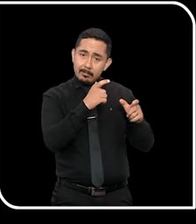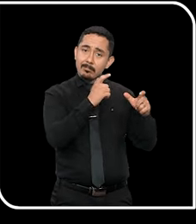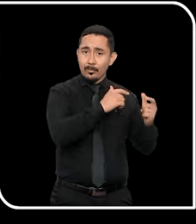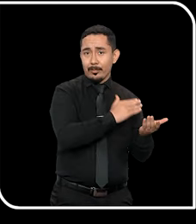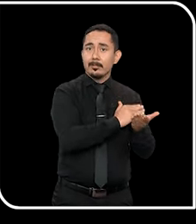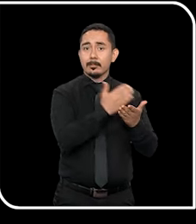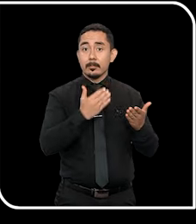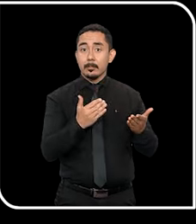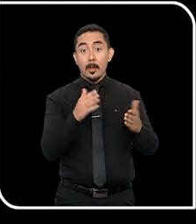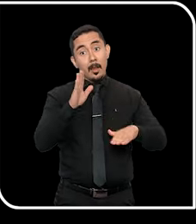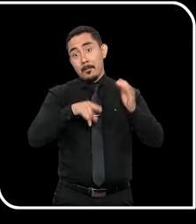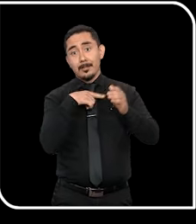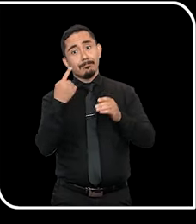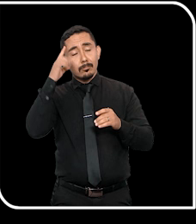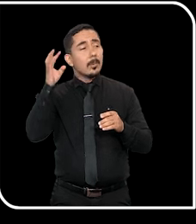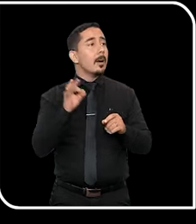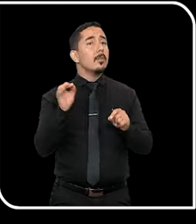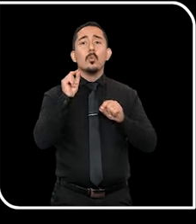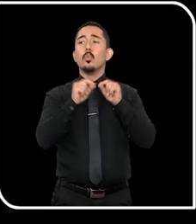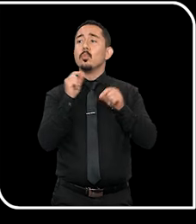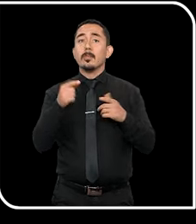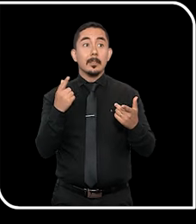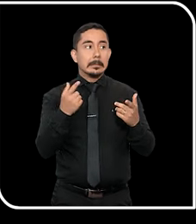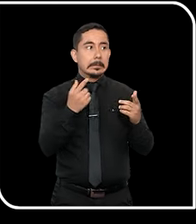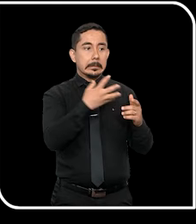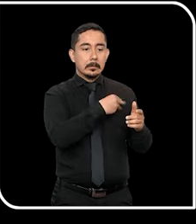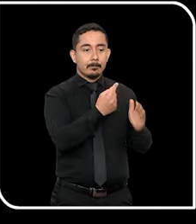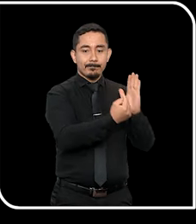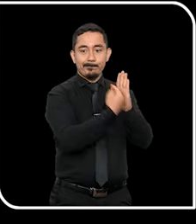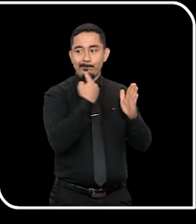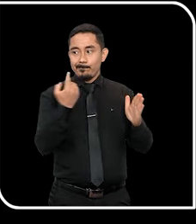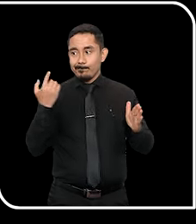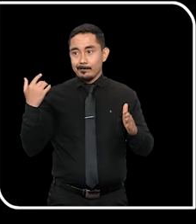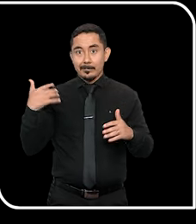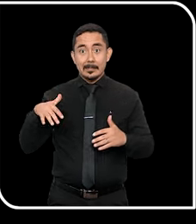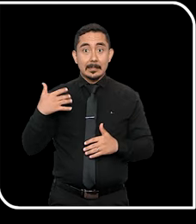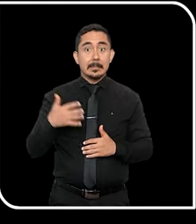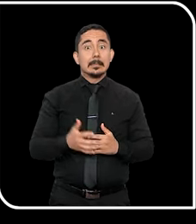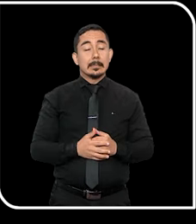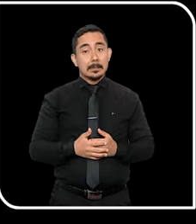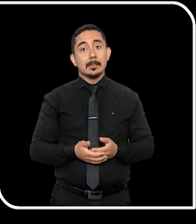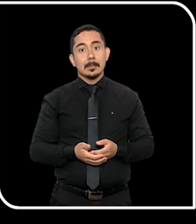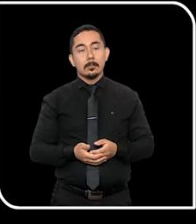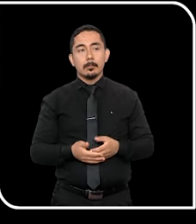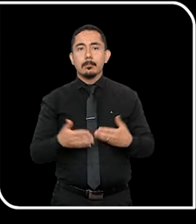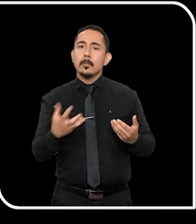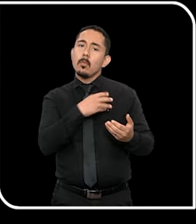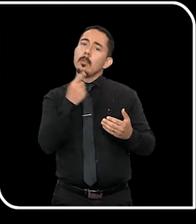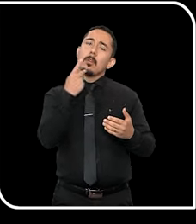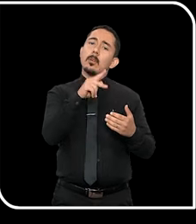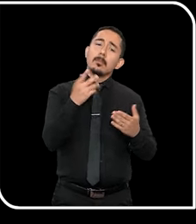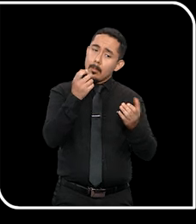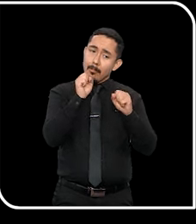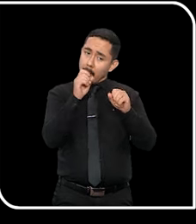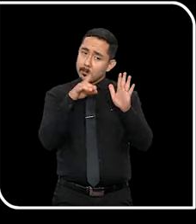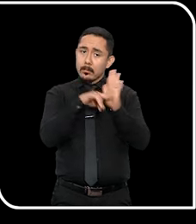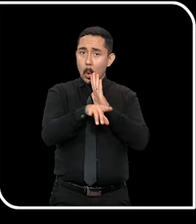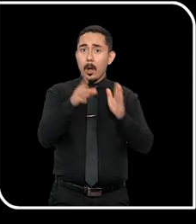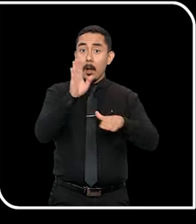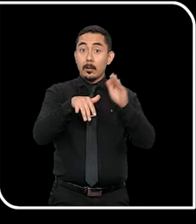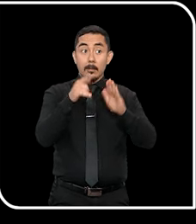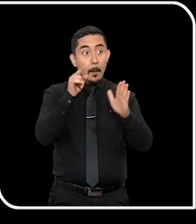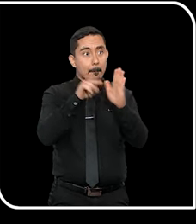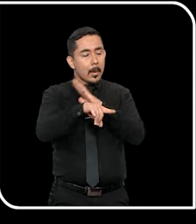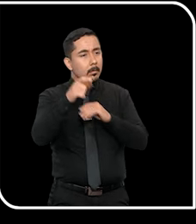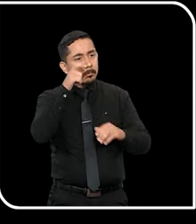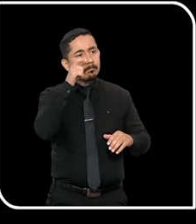lugar e muitas vezes não sabe o que fazer quando os filhos perguntam então permitam que os filhos de vocês perguntem e façam